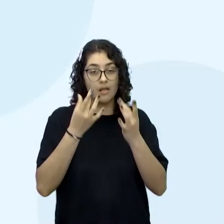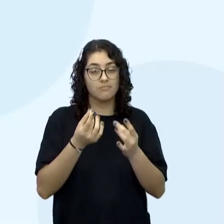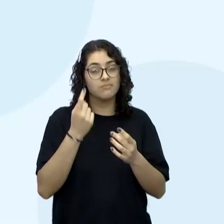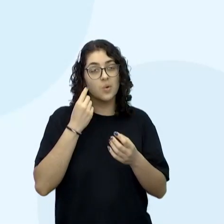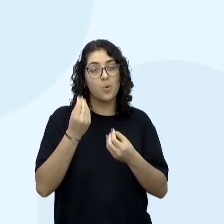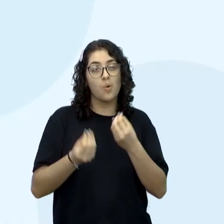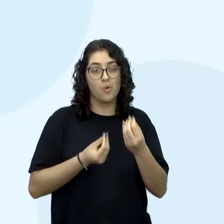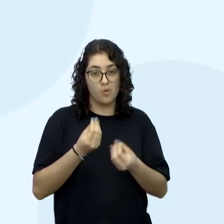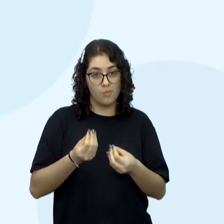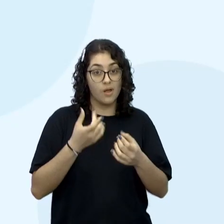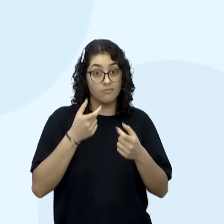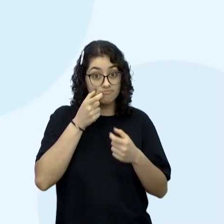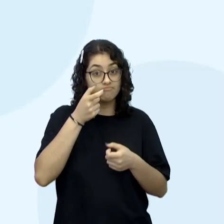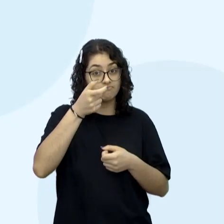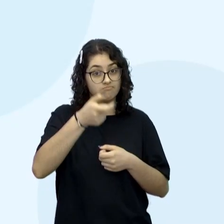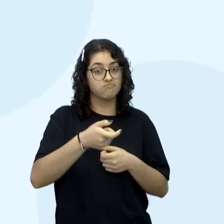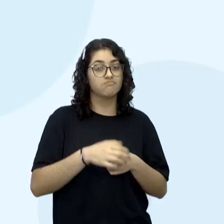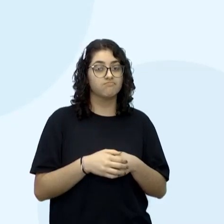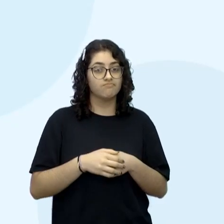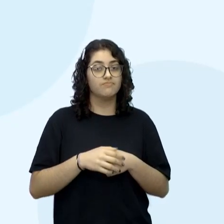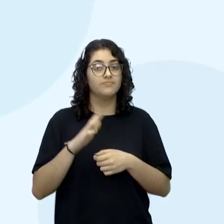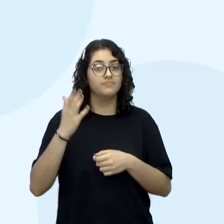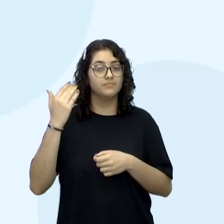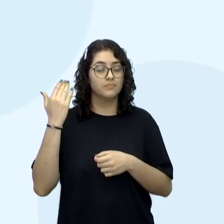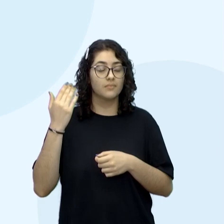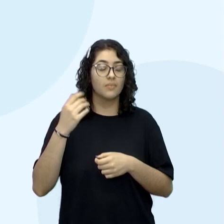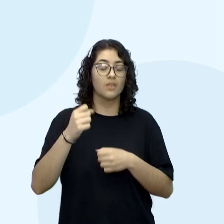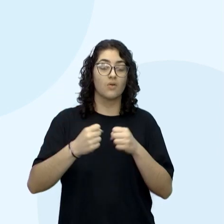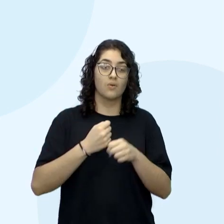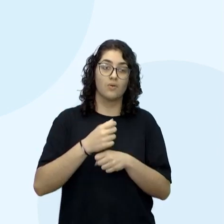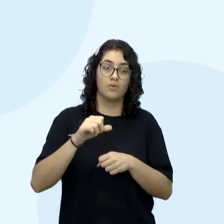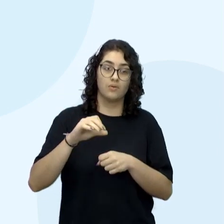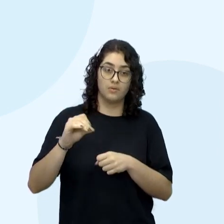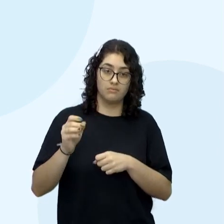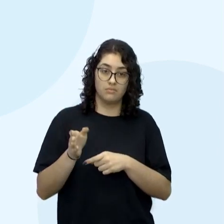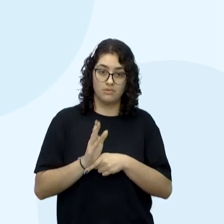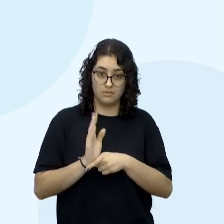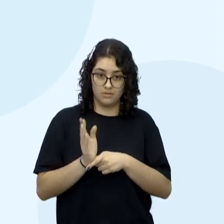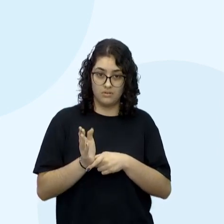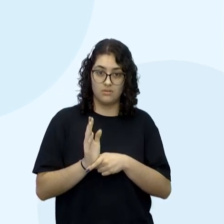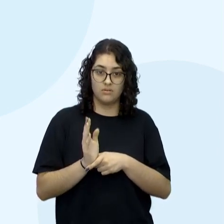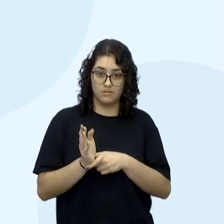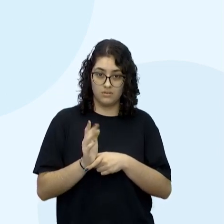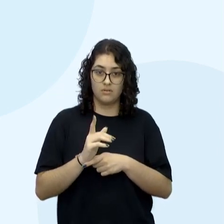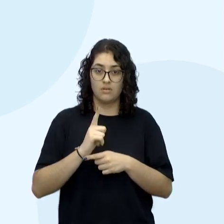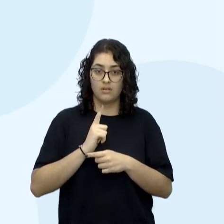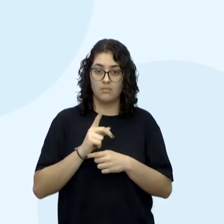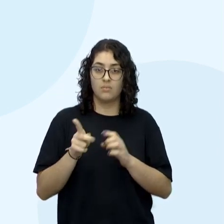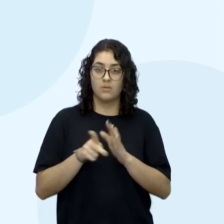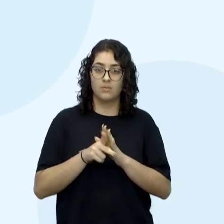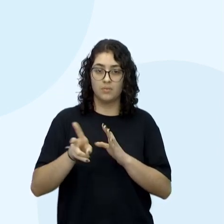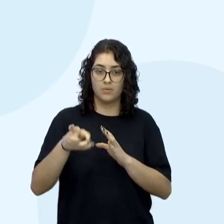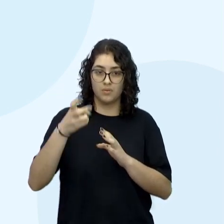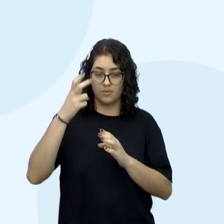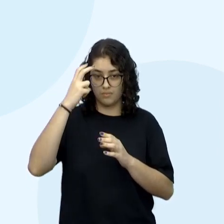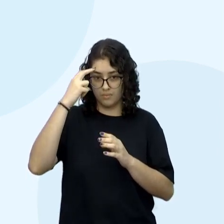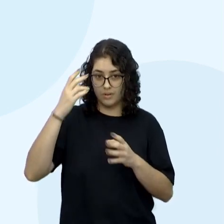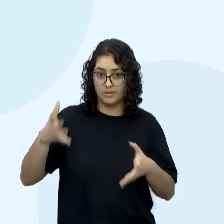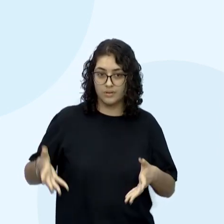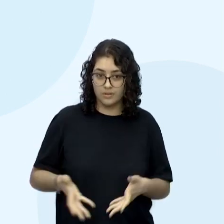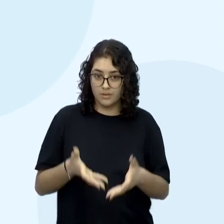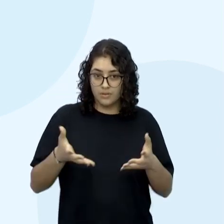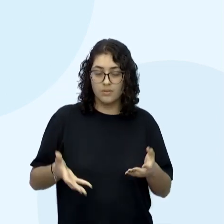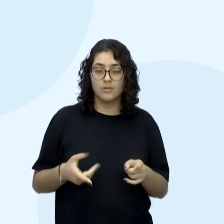90, a Embrafilme, o Concine, a Fundação do Cinema Brasileiro, o Ministério da Cultura, as leis de incentivo à produção,